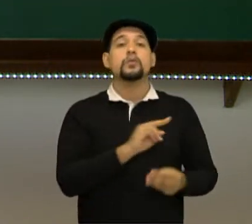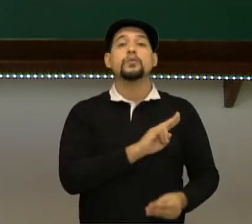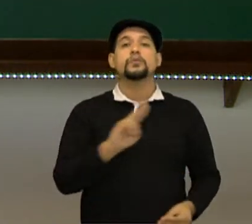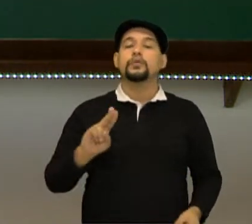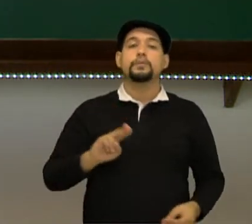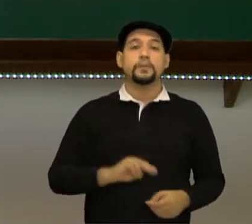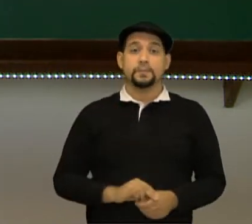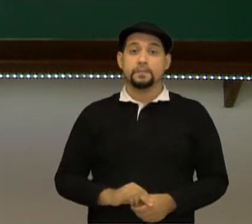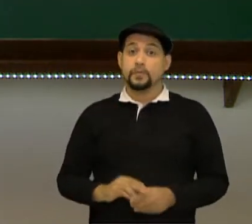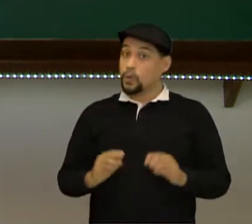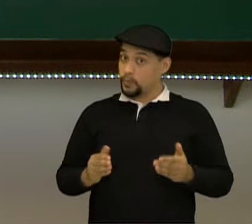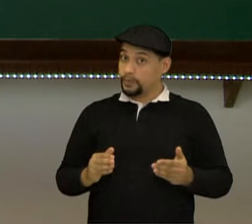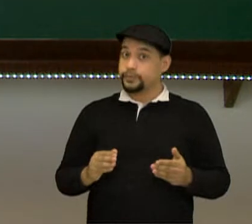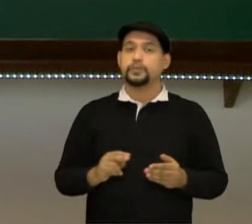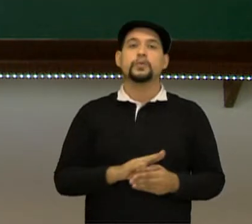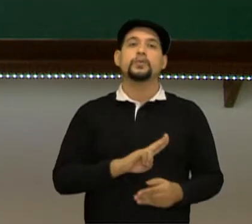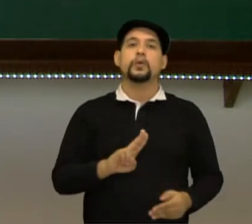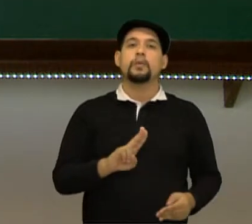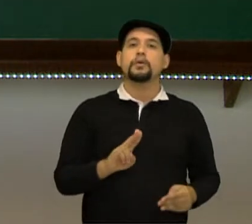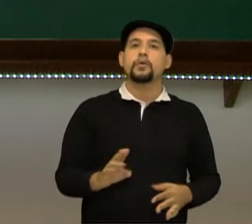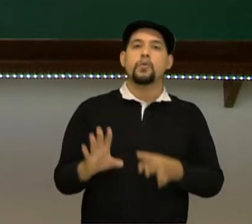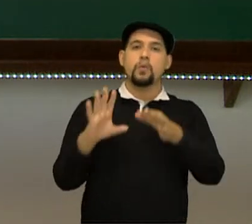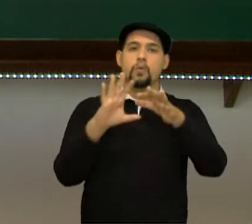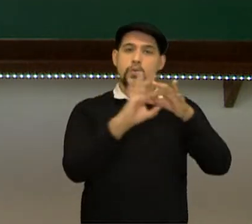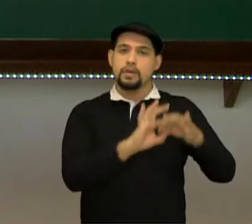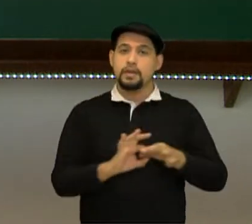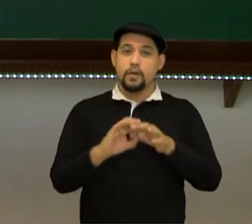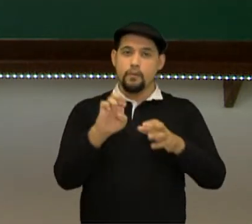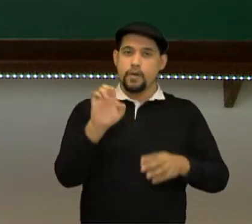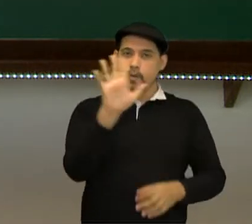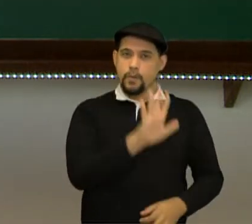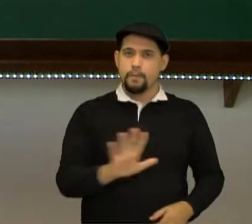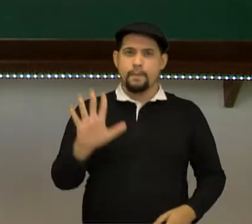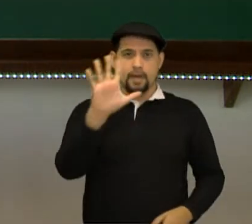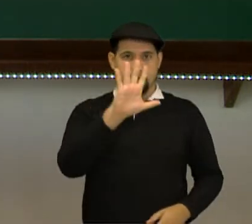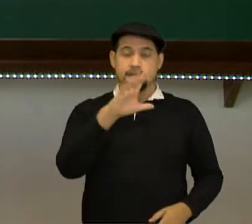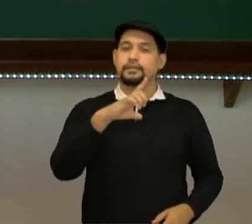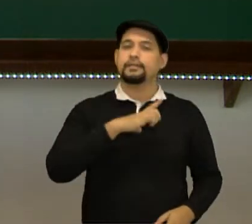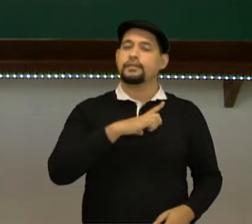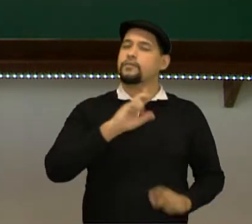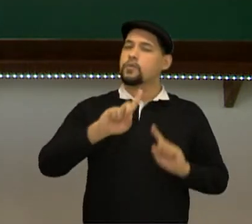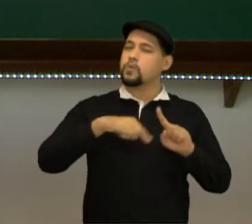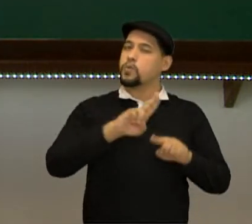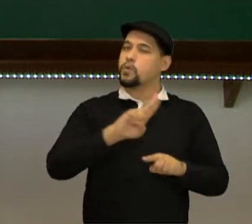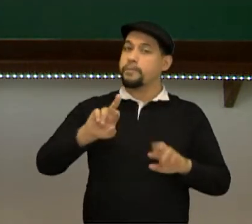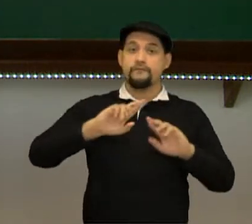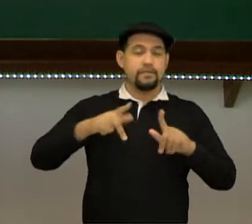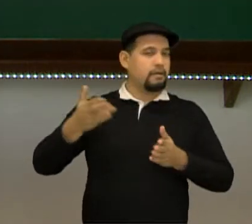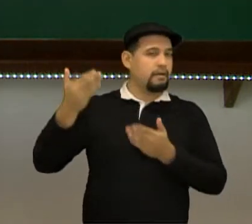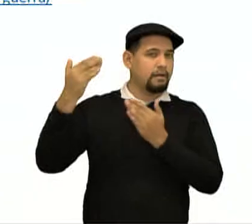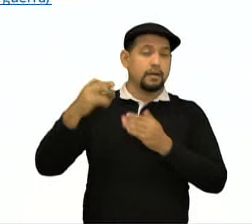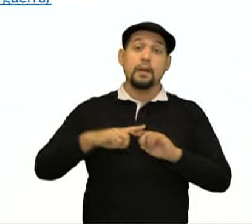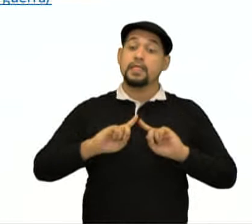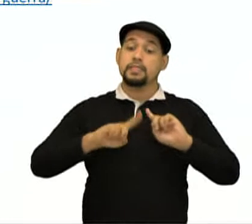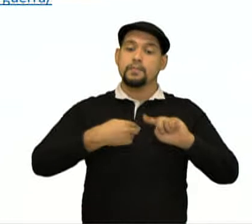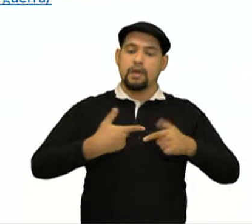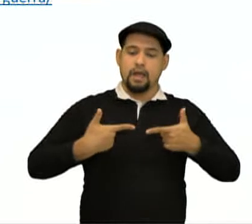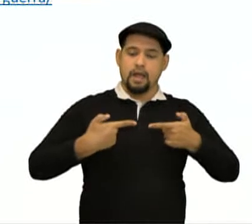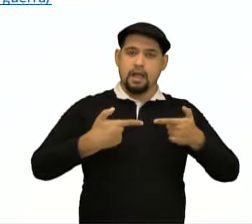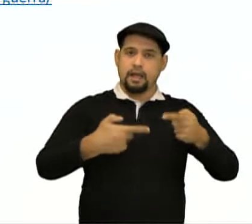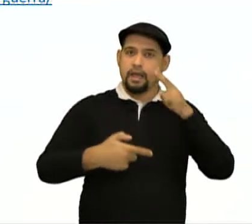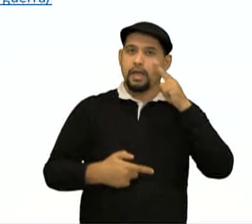que nós chamamos Então hoje União Europeia e que daqui a pouquinho nós vamos ver que tinha outro nome mas Observe em que aqui no pós-guerra